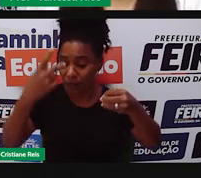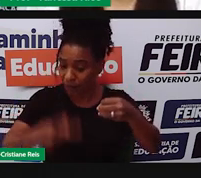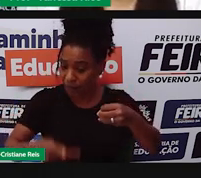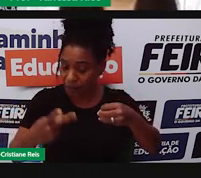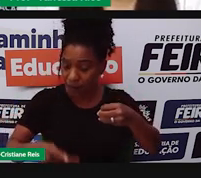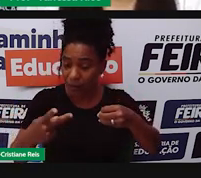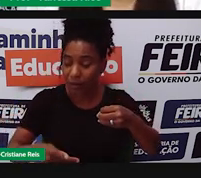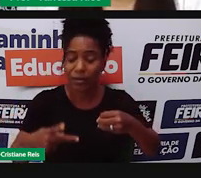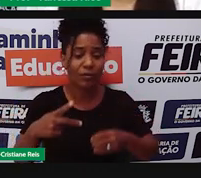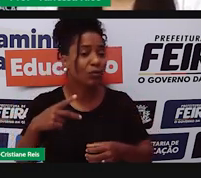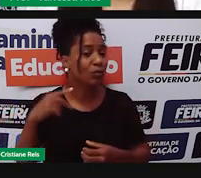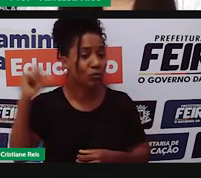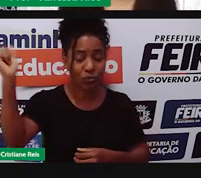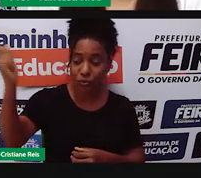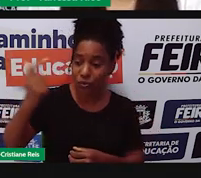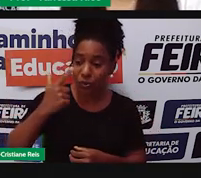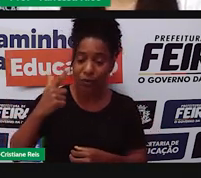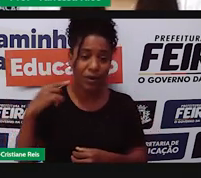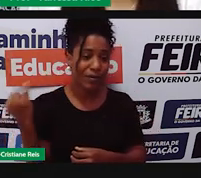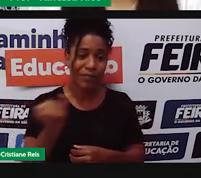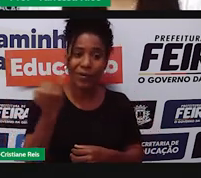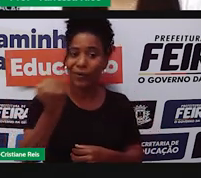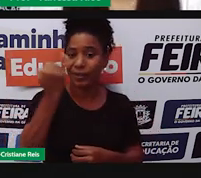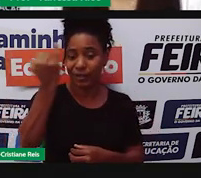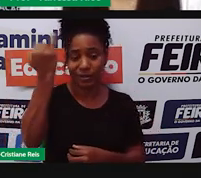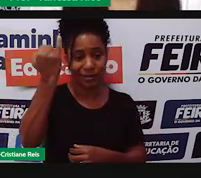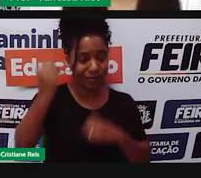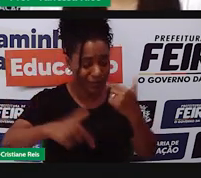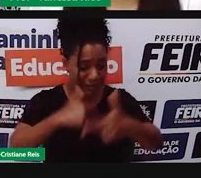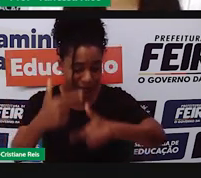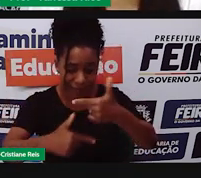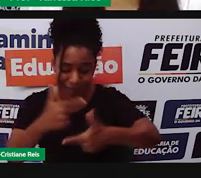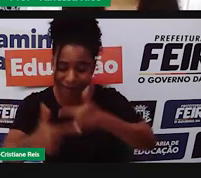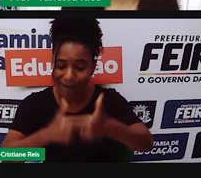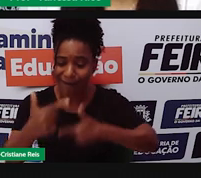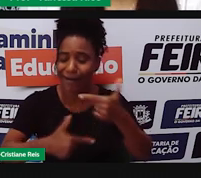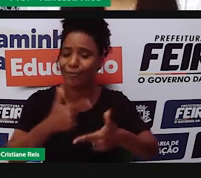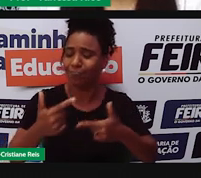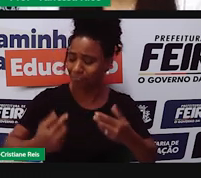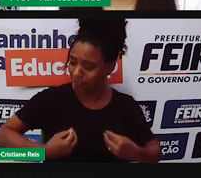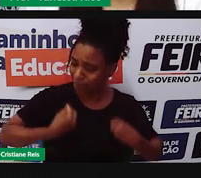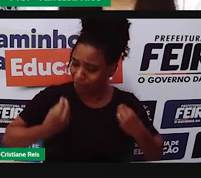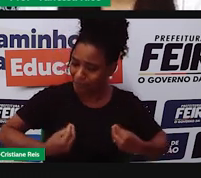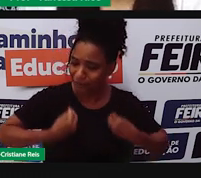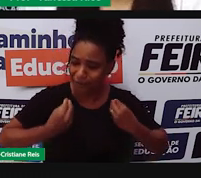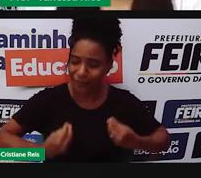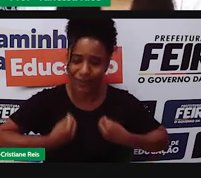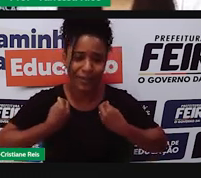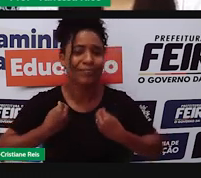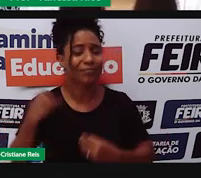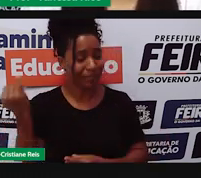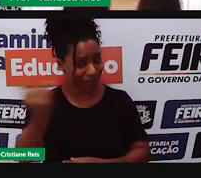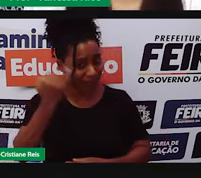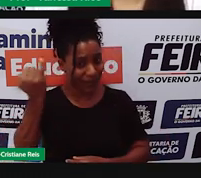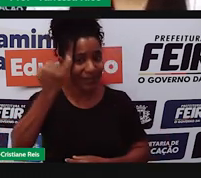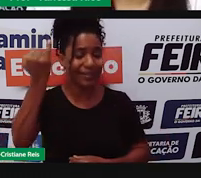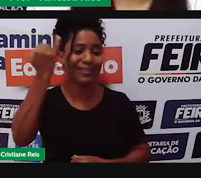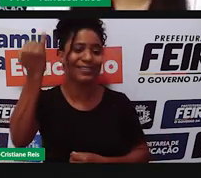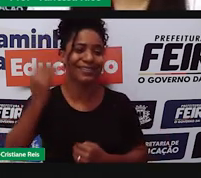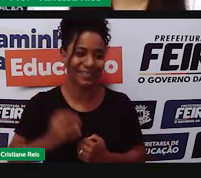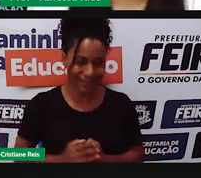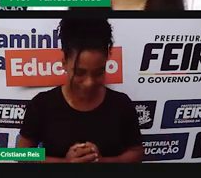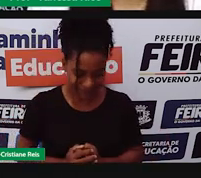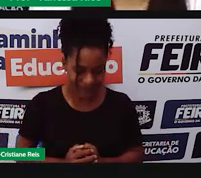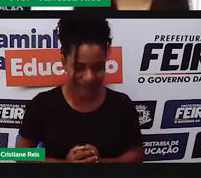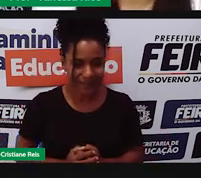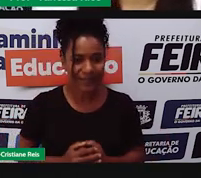a importância que o Sol tem para o que a gente realiza, para as nossas atividades do dia a dia, né? Desde aí a nossa